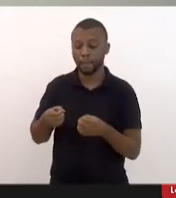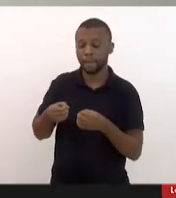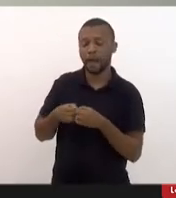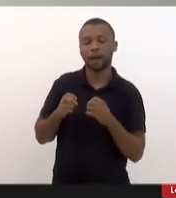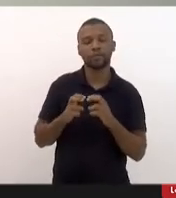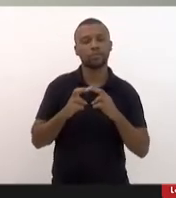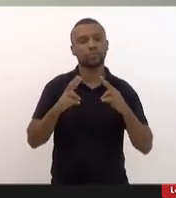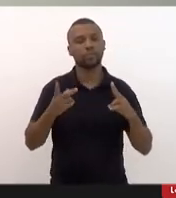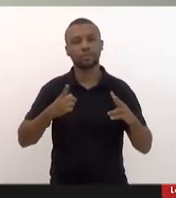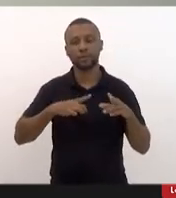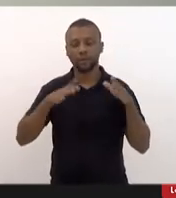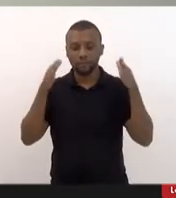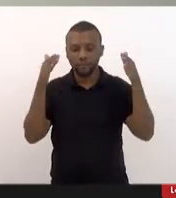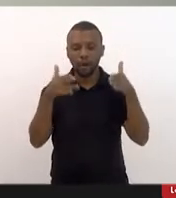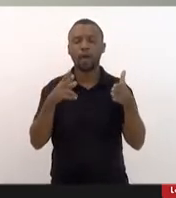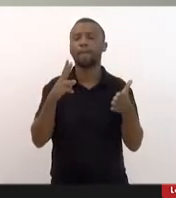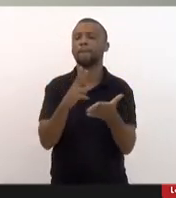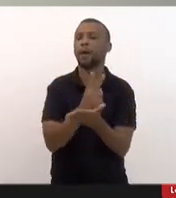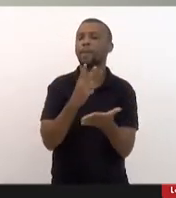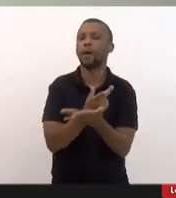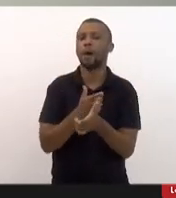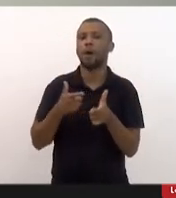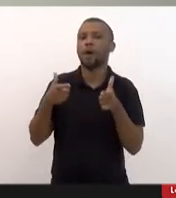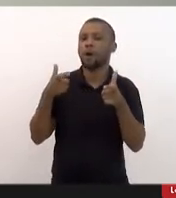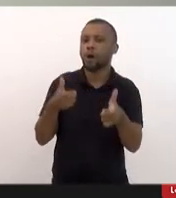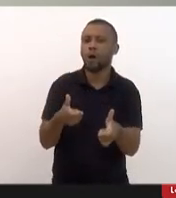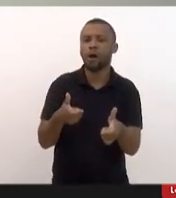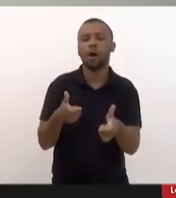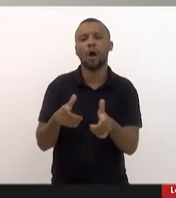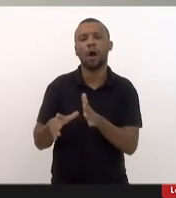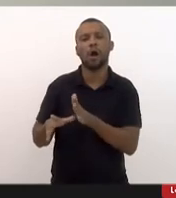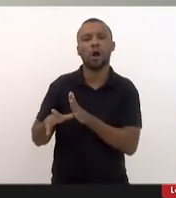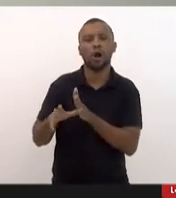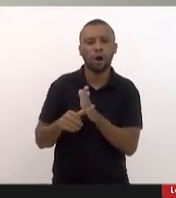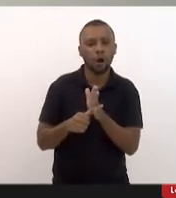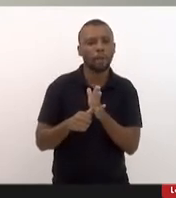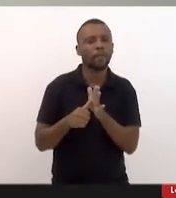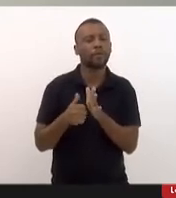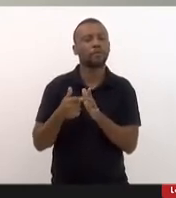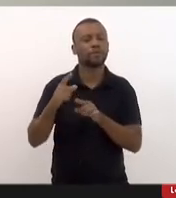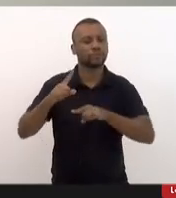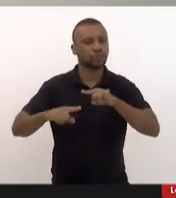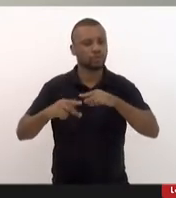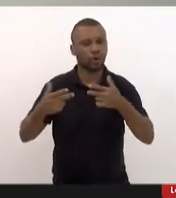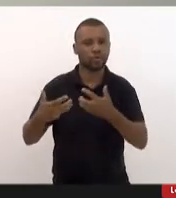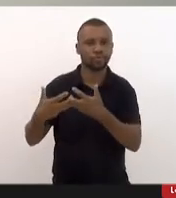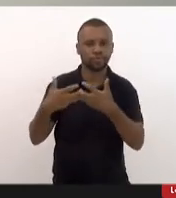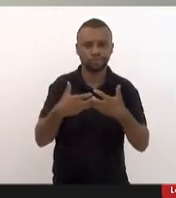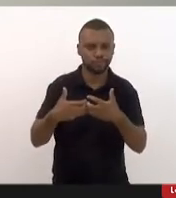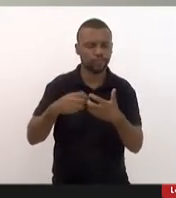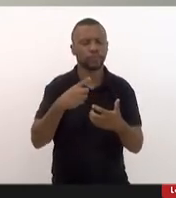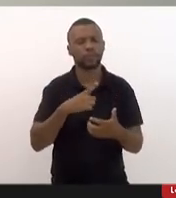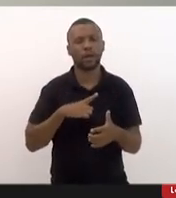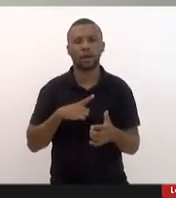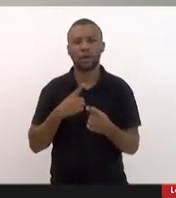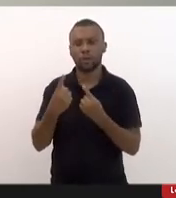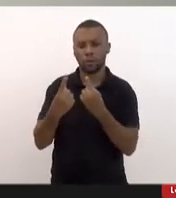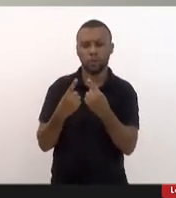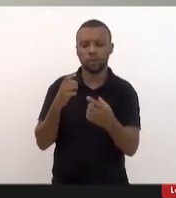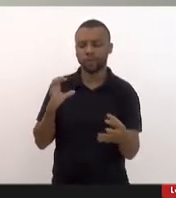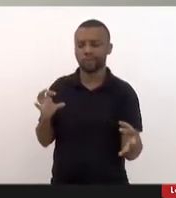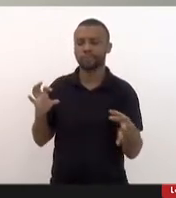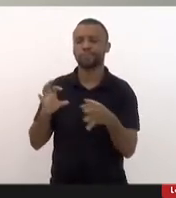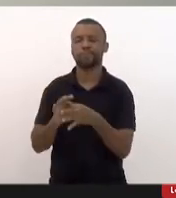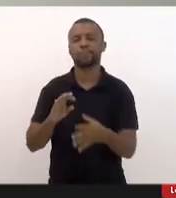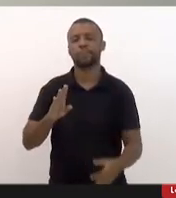uma concentração das ocorrências de roubo de carga, principalmente nas pontas, né? Quando a gente está falando do entroncamento do arco metropolitano com a BR-040,